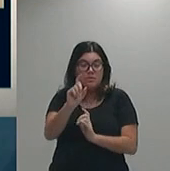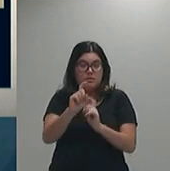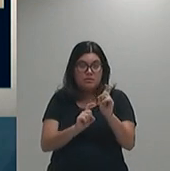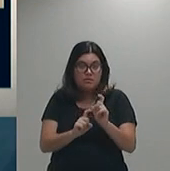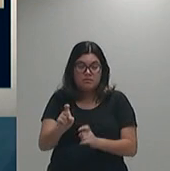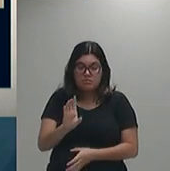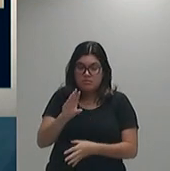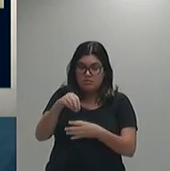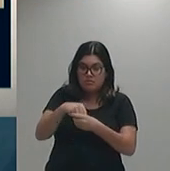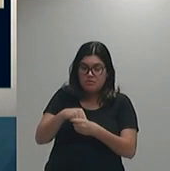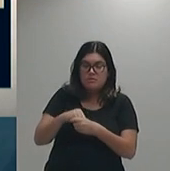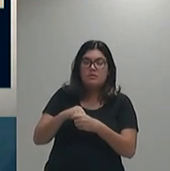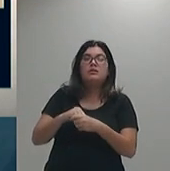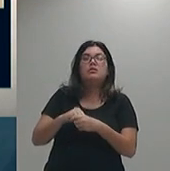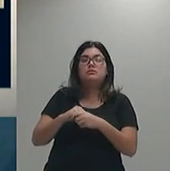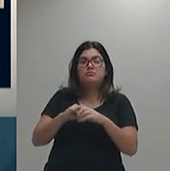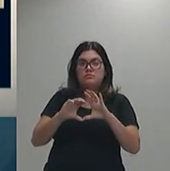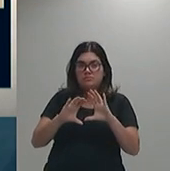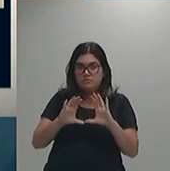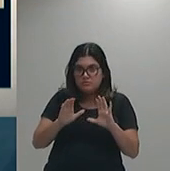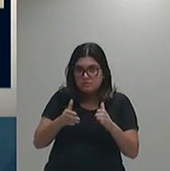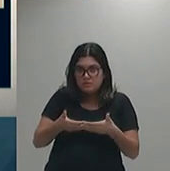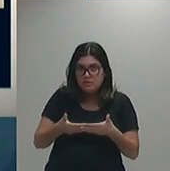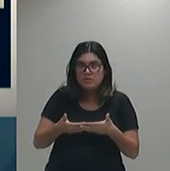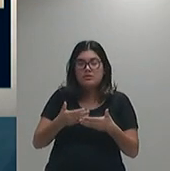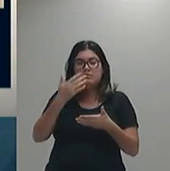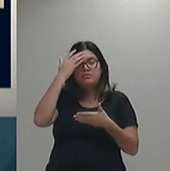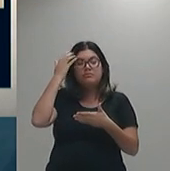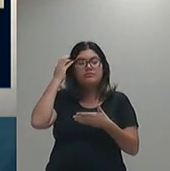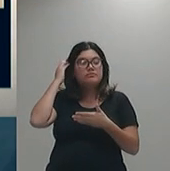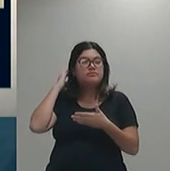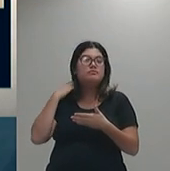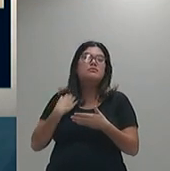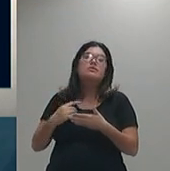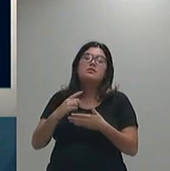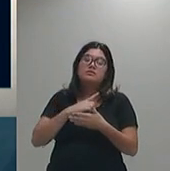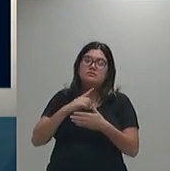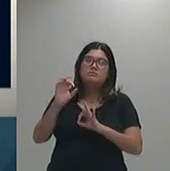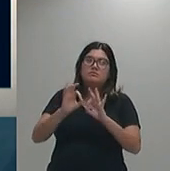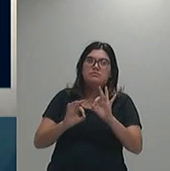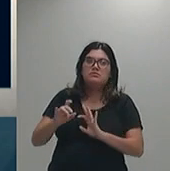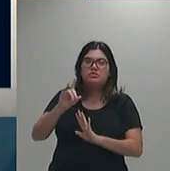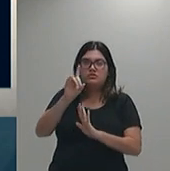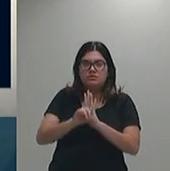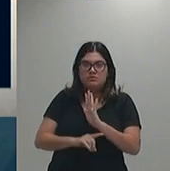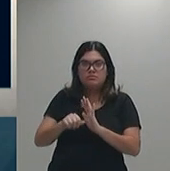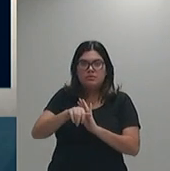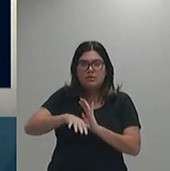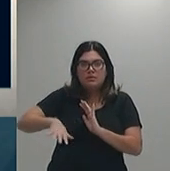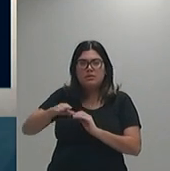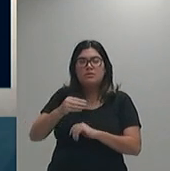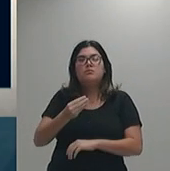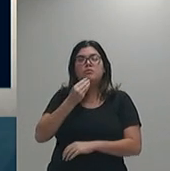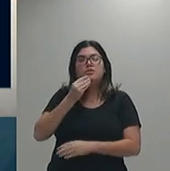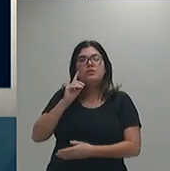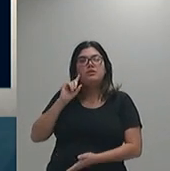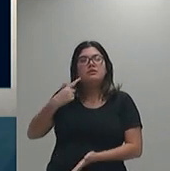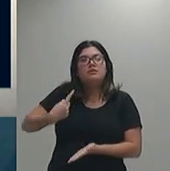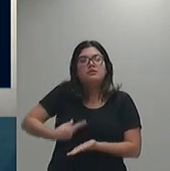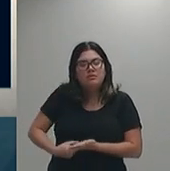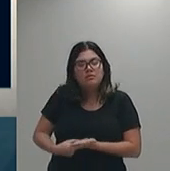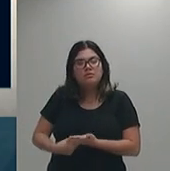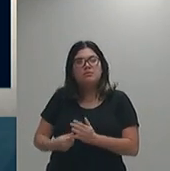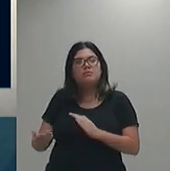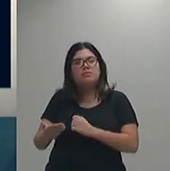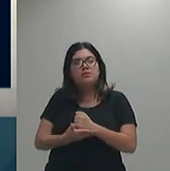da câmara de dentro dos painéis que dirige os painéis ele poderia ter terminar por base nas regras